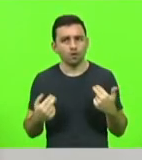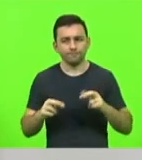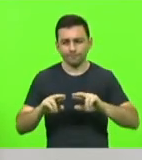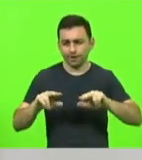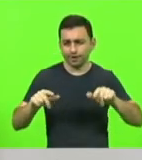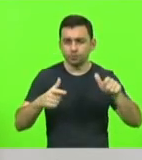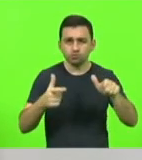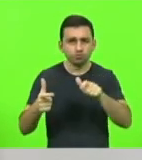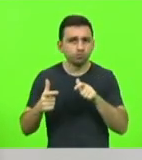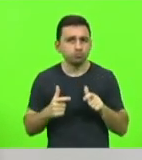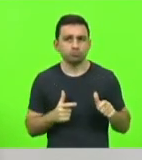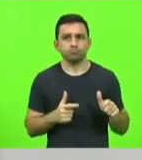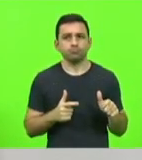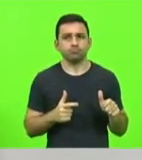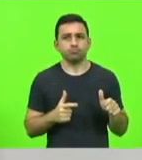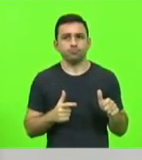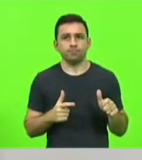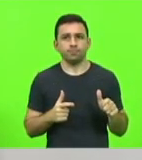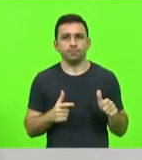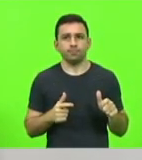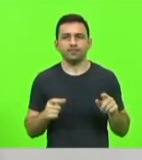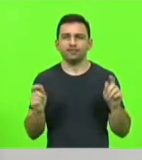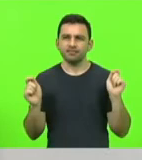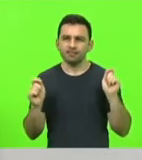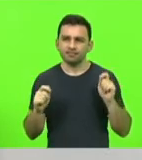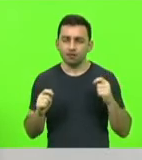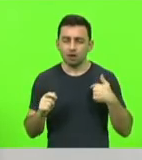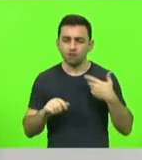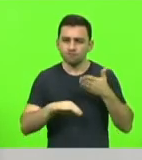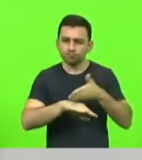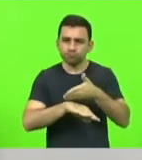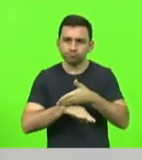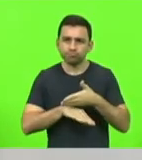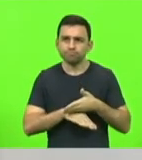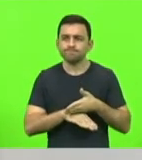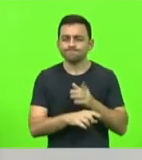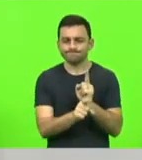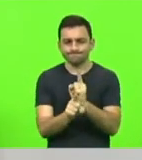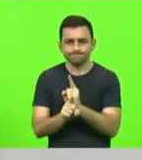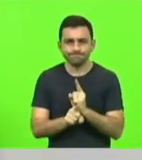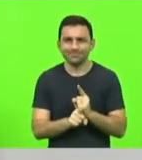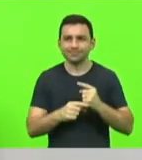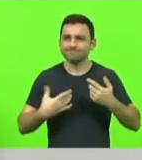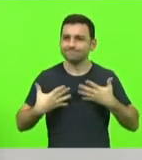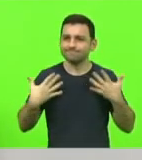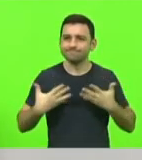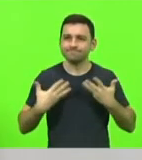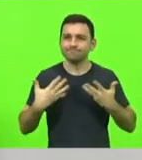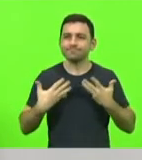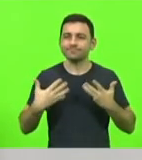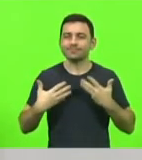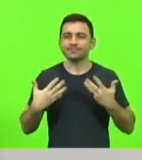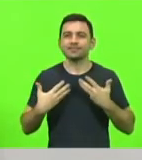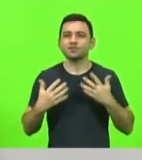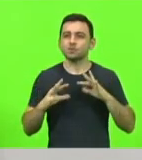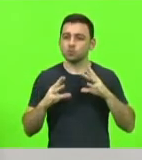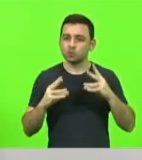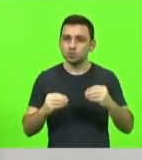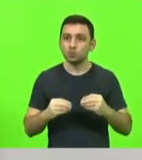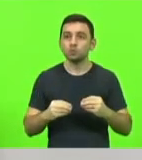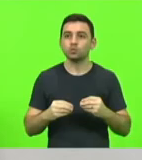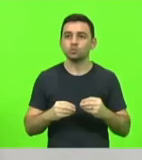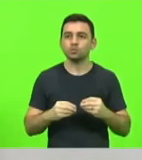locais onde temos passado, encontramos a alegria, a motivação e o